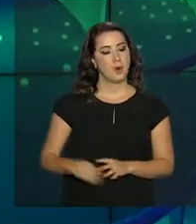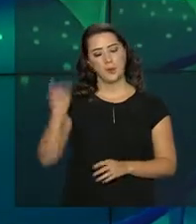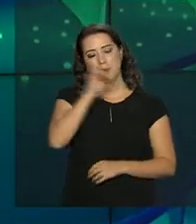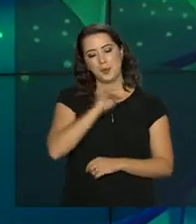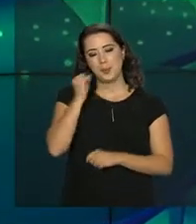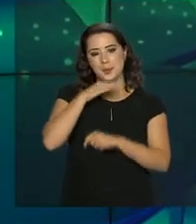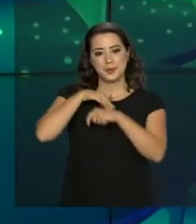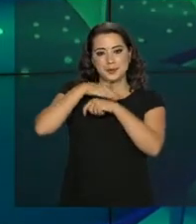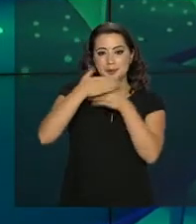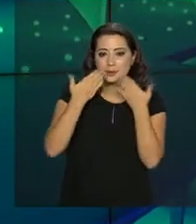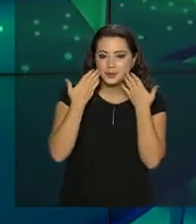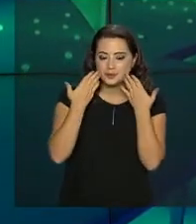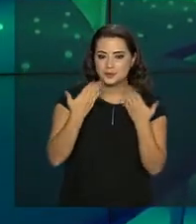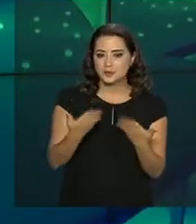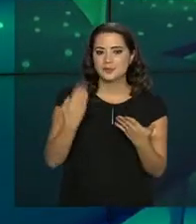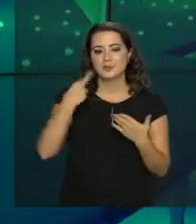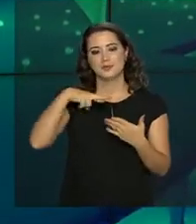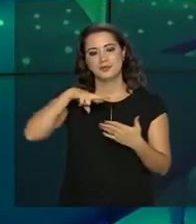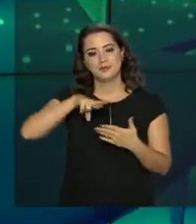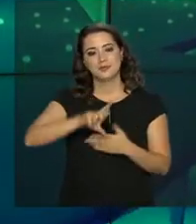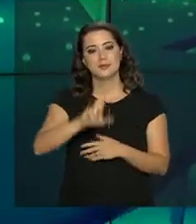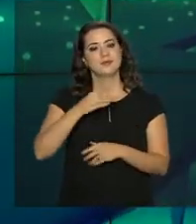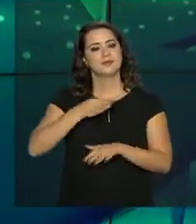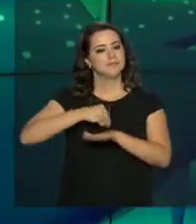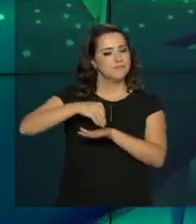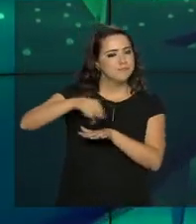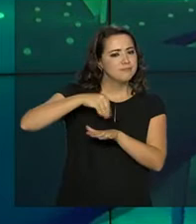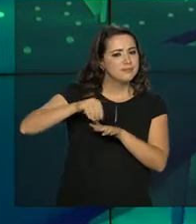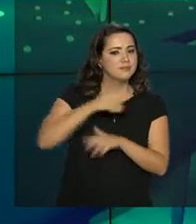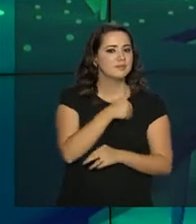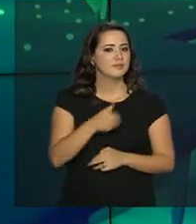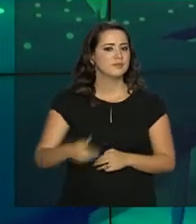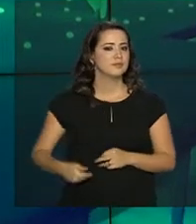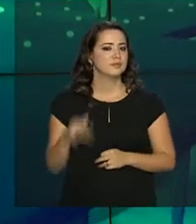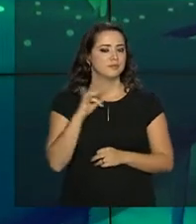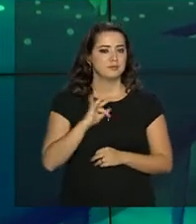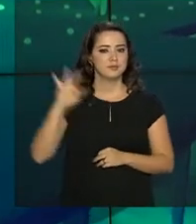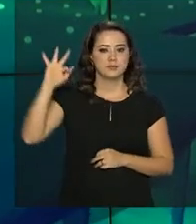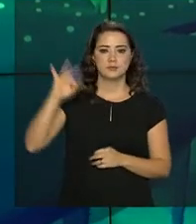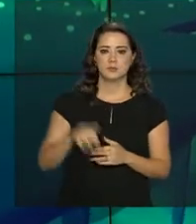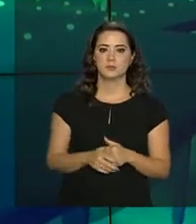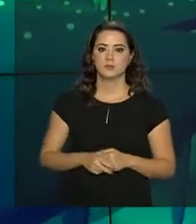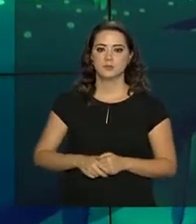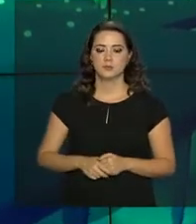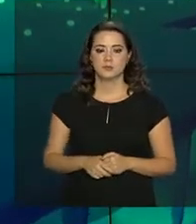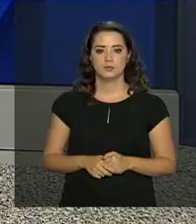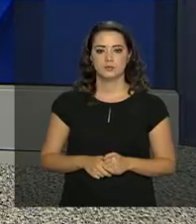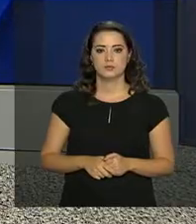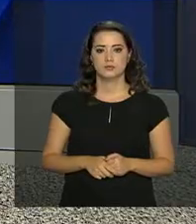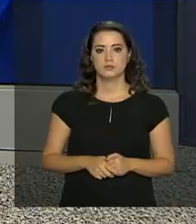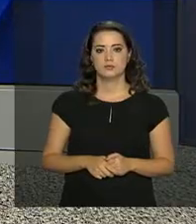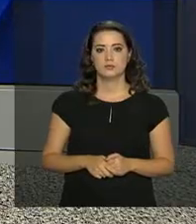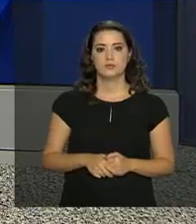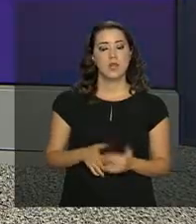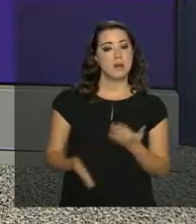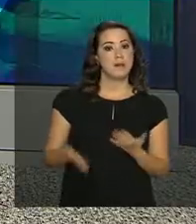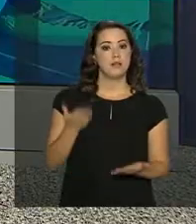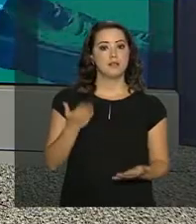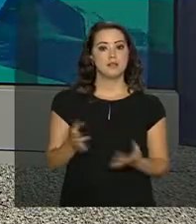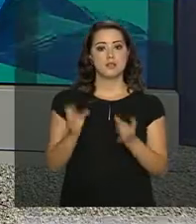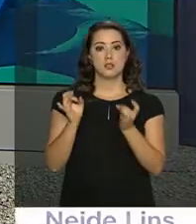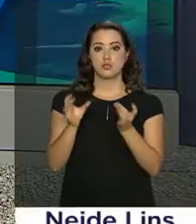Olá, boa noite. No ar mais uma edição do Repórter NBR com as notícias do governo federal. A